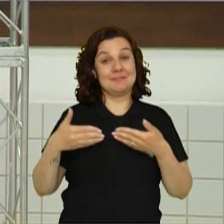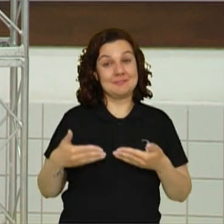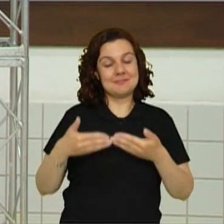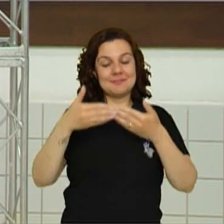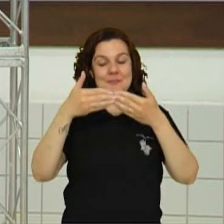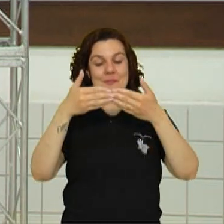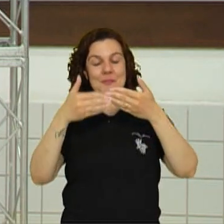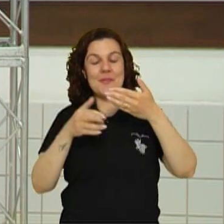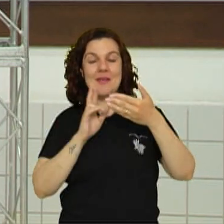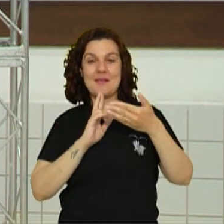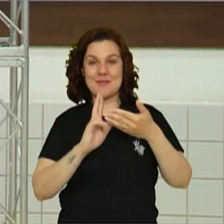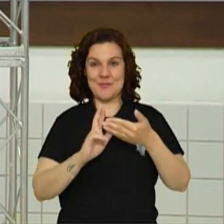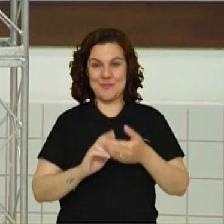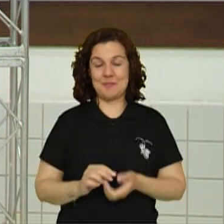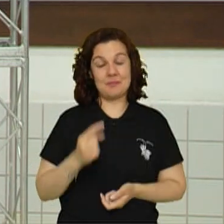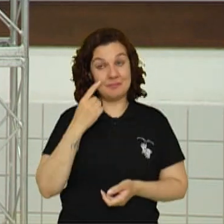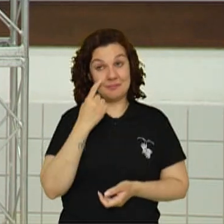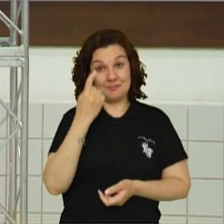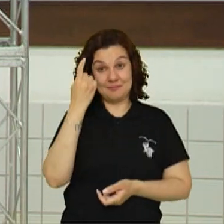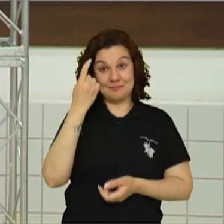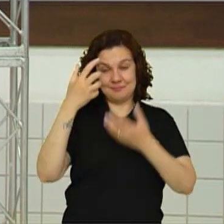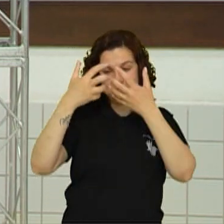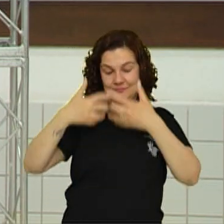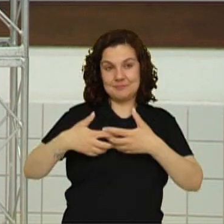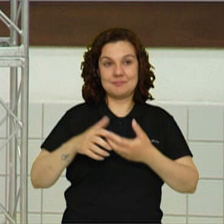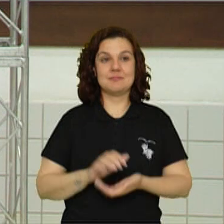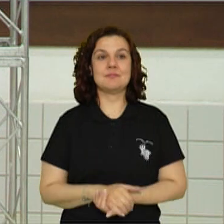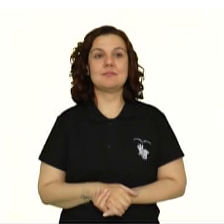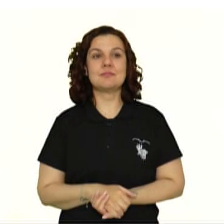das respostas. Vamos para a resolução.